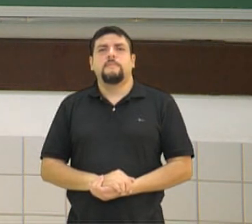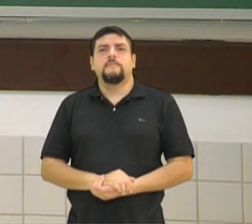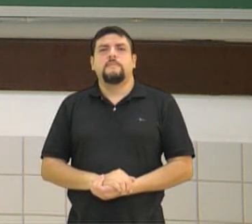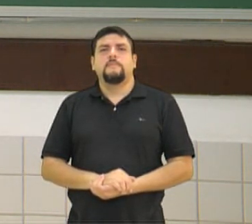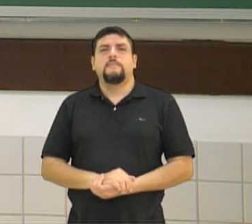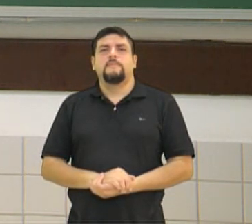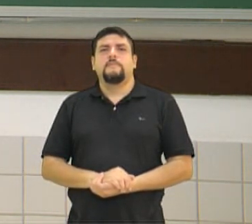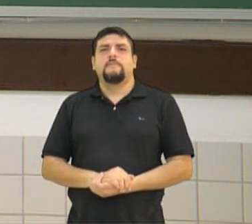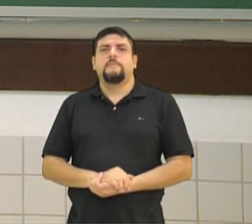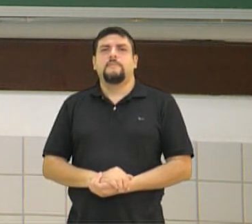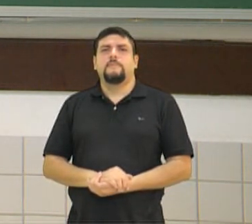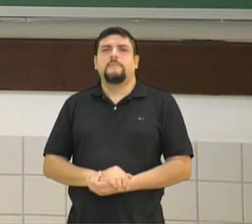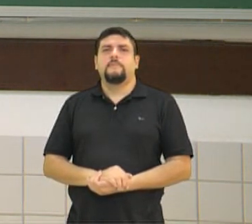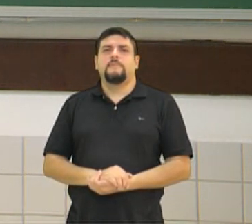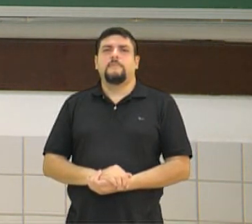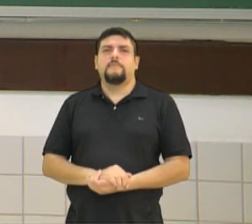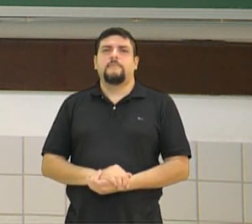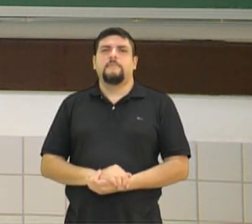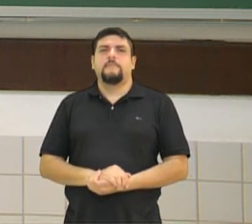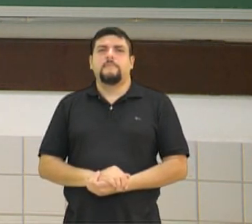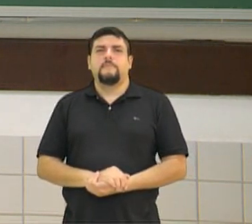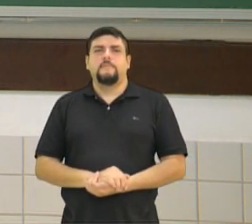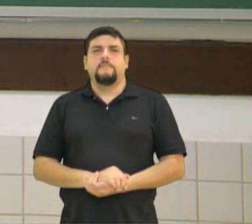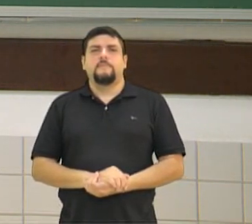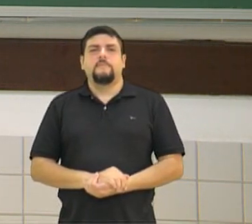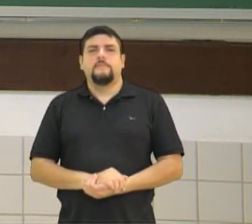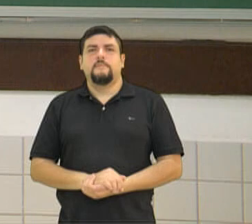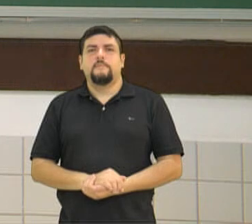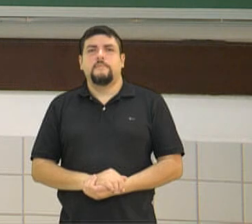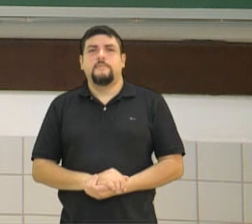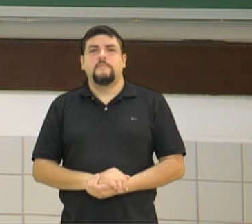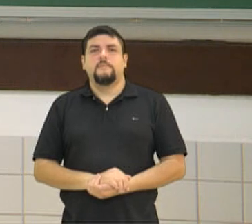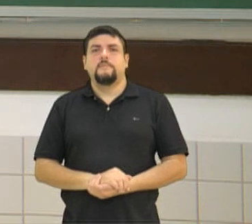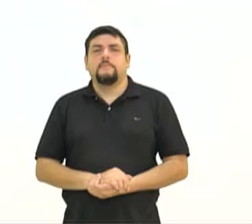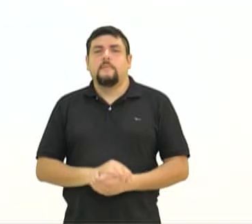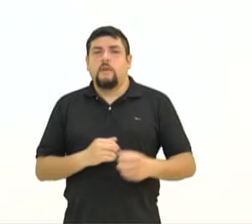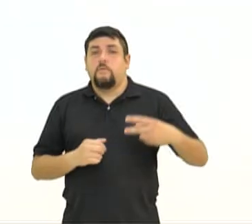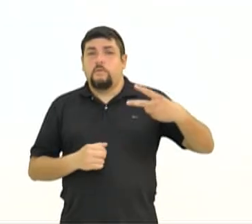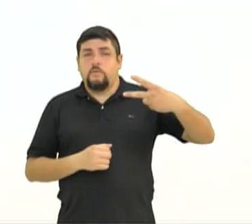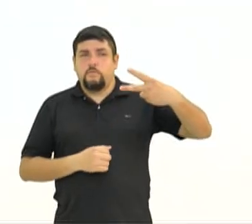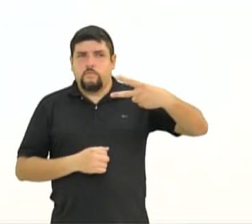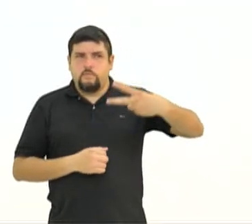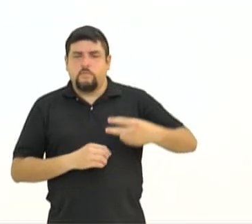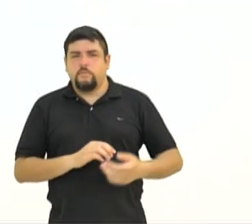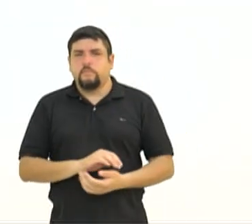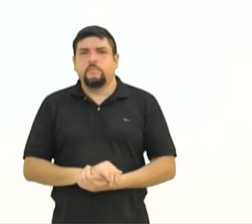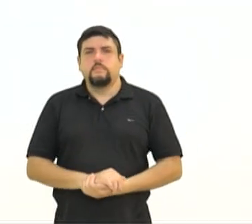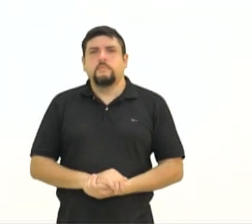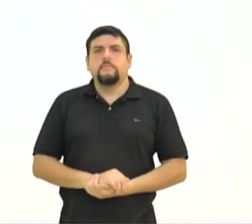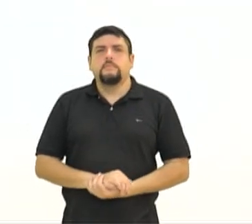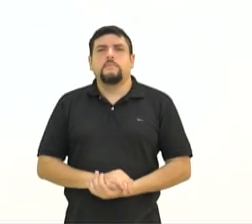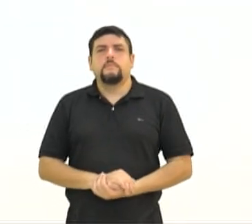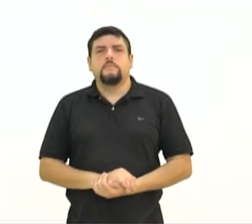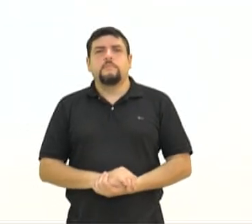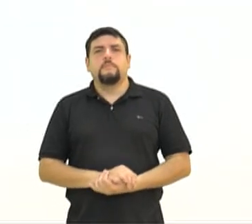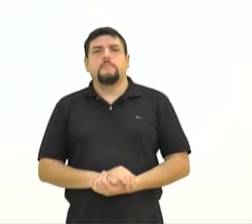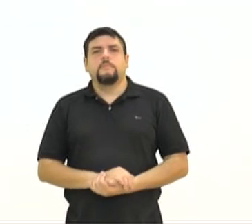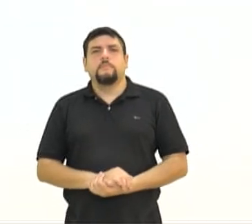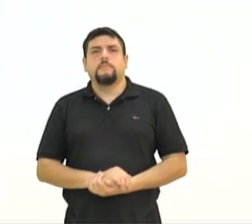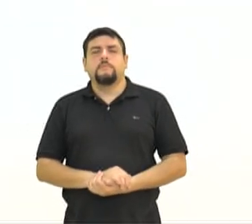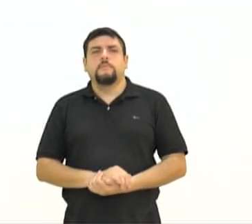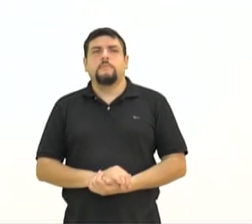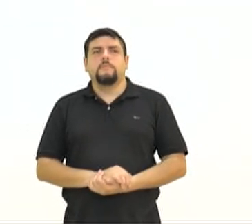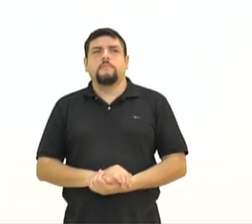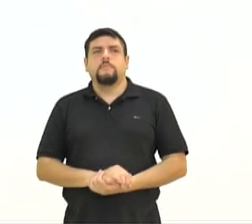Agora. Rapaz do céu. Um clorobutano, então vamos lá, ó. 1, 2, 3,